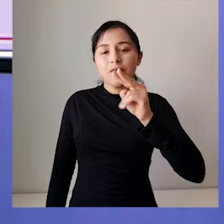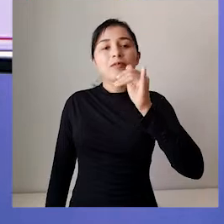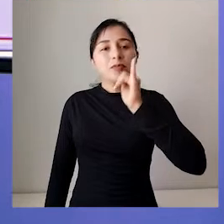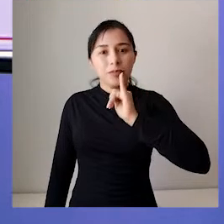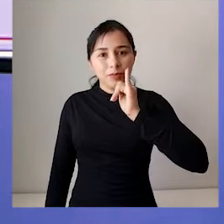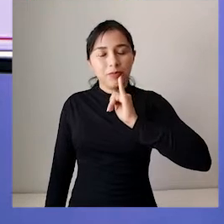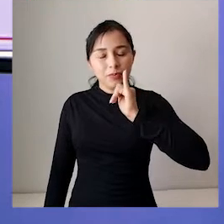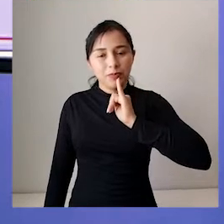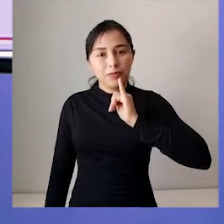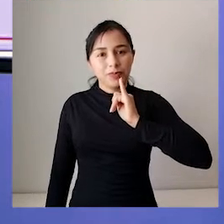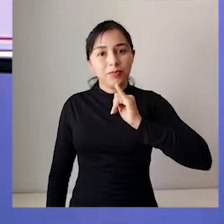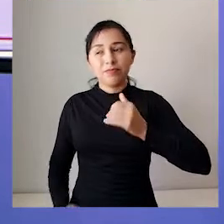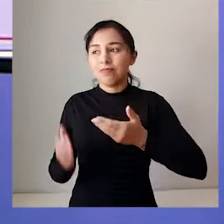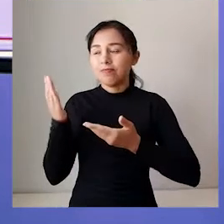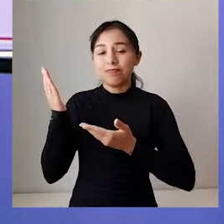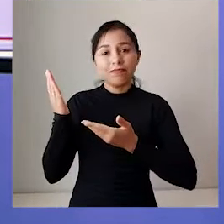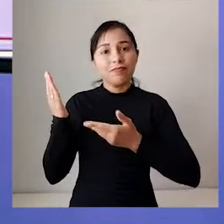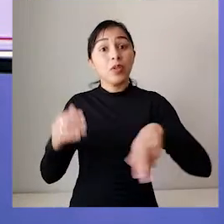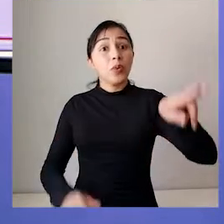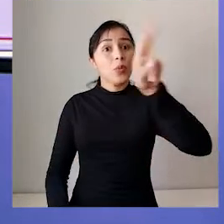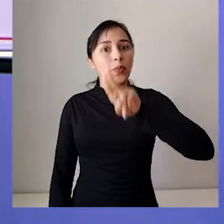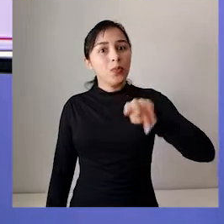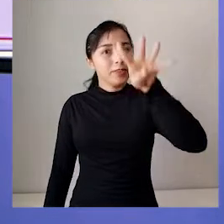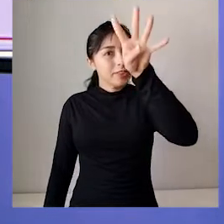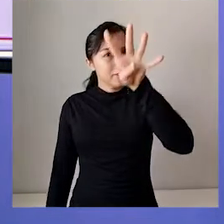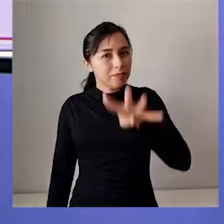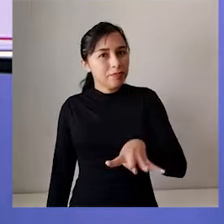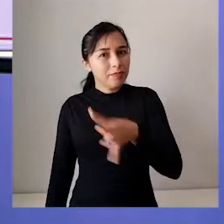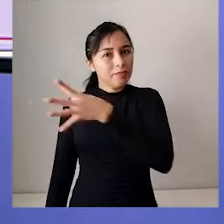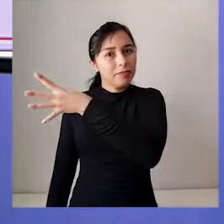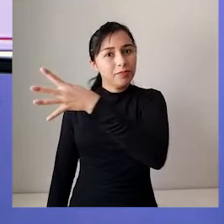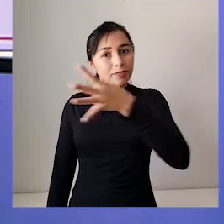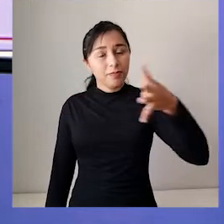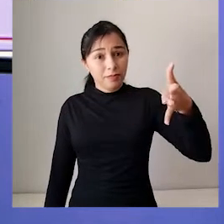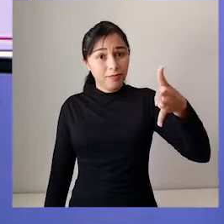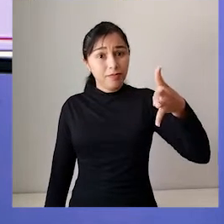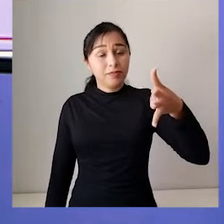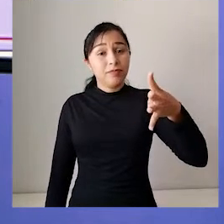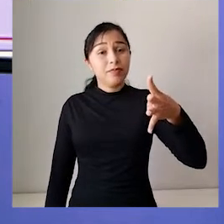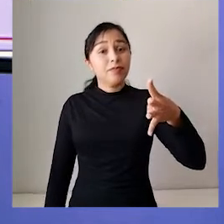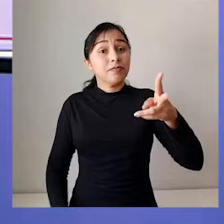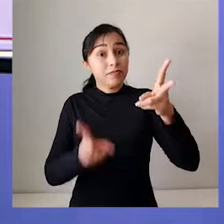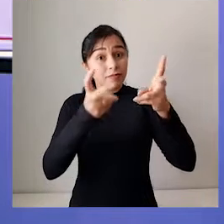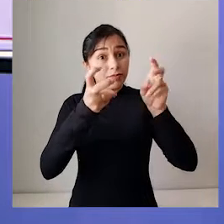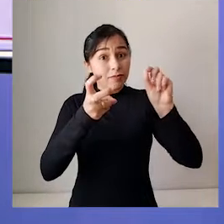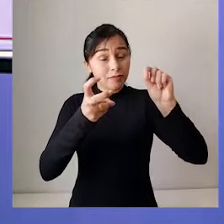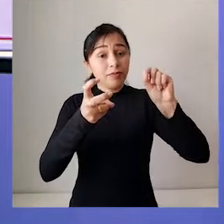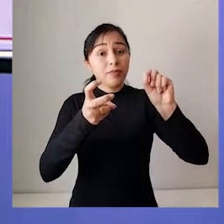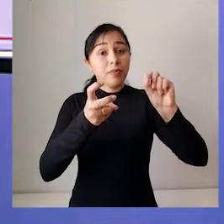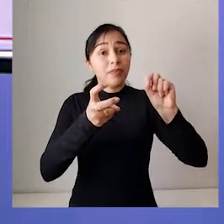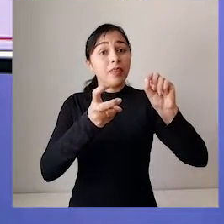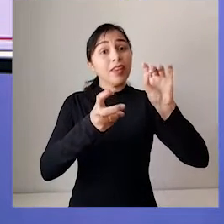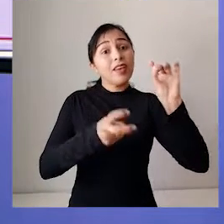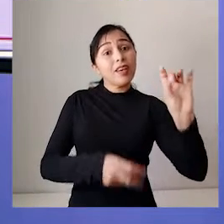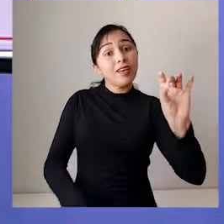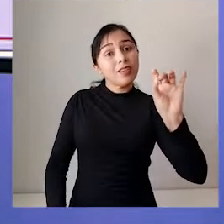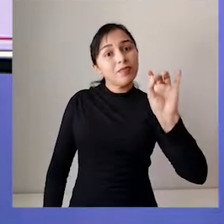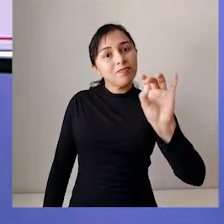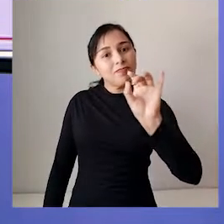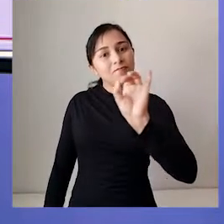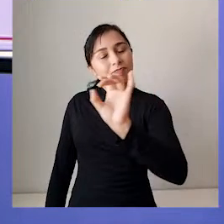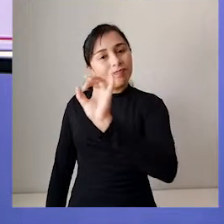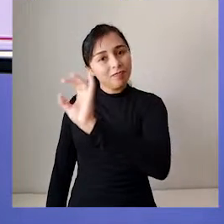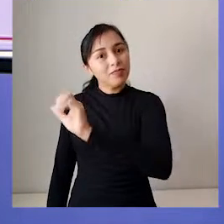isso acontece. Utilizando o quadro de ordens e classes, nós vamos observar que a cada ordem